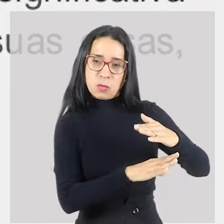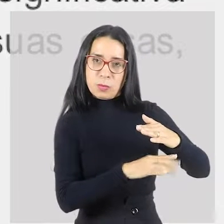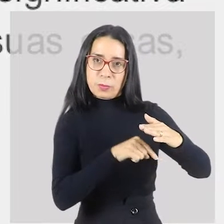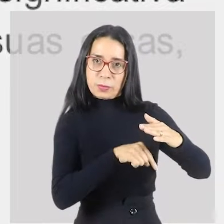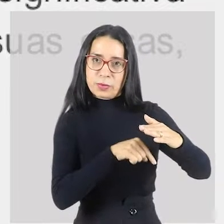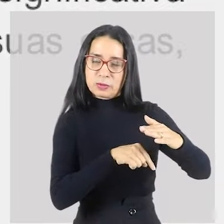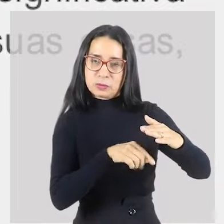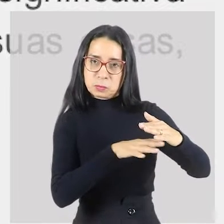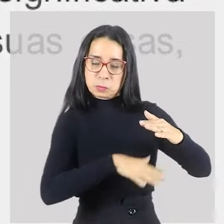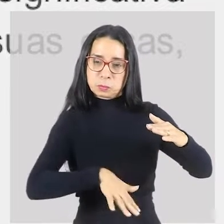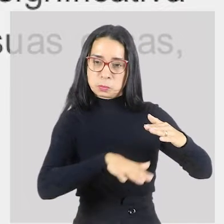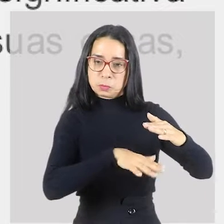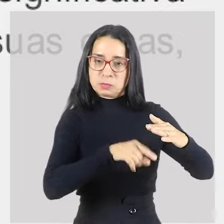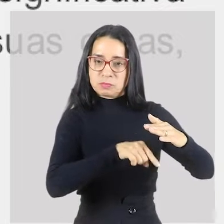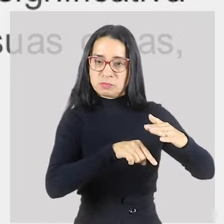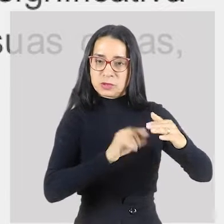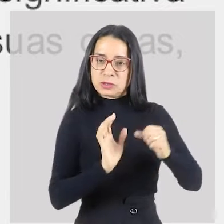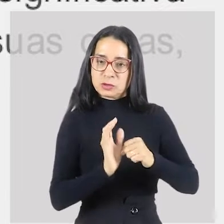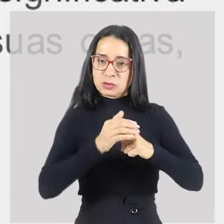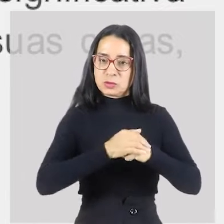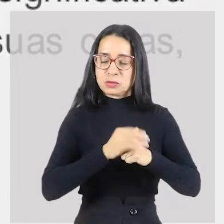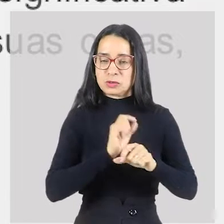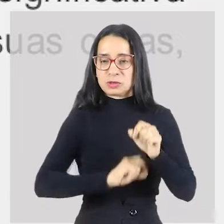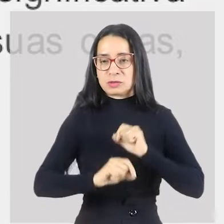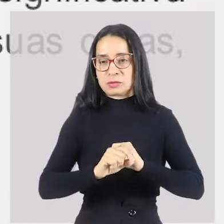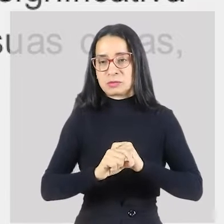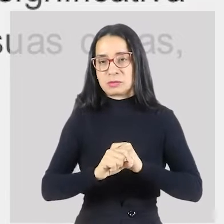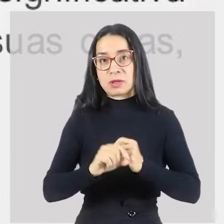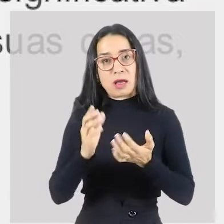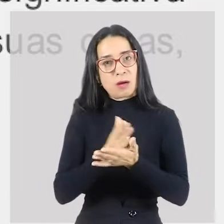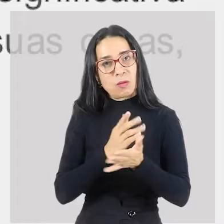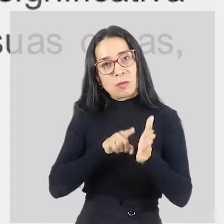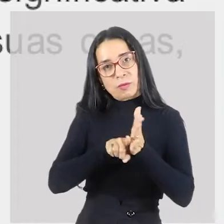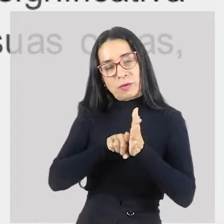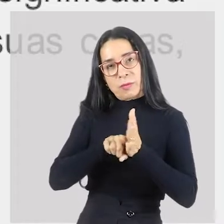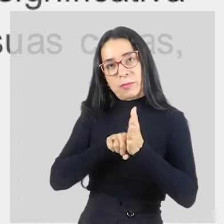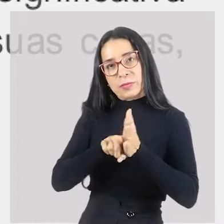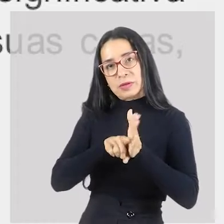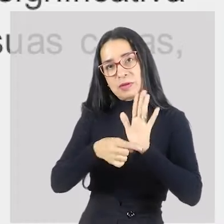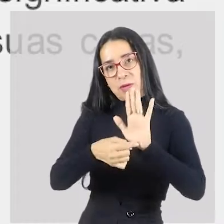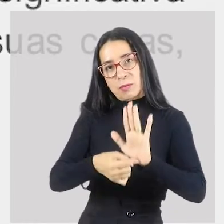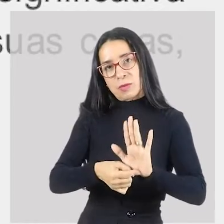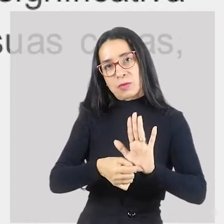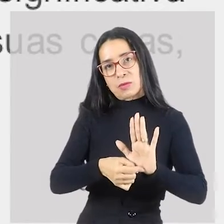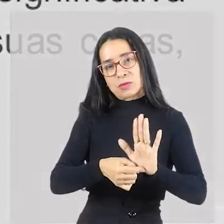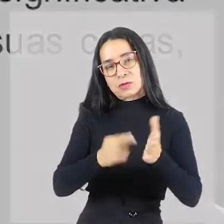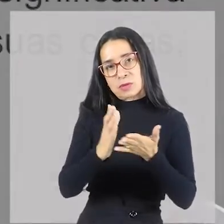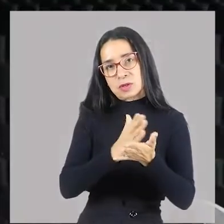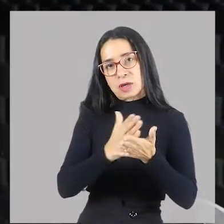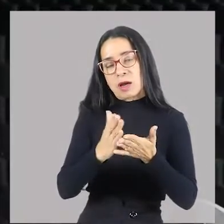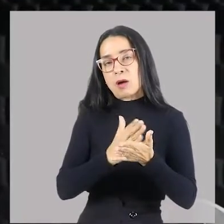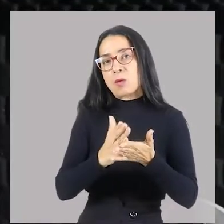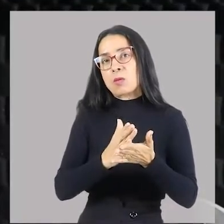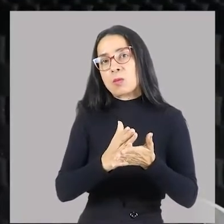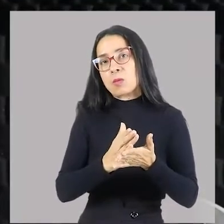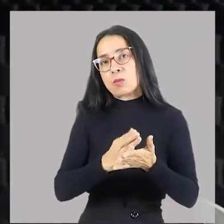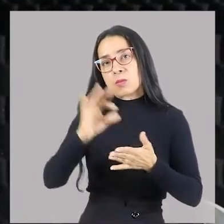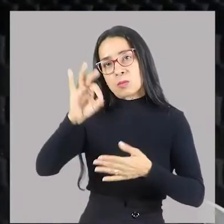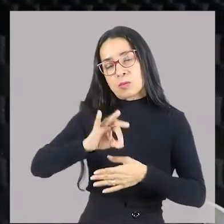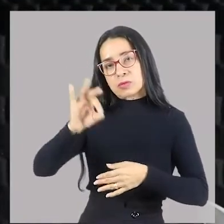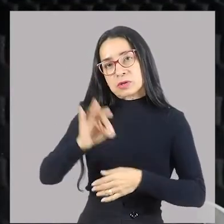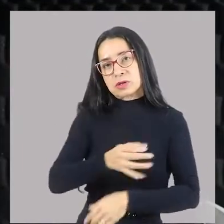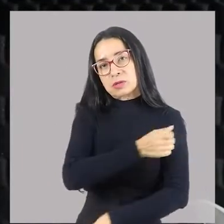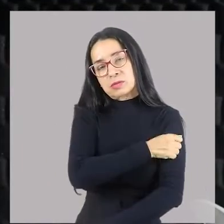tapetes. Diversos levantamentos realizados indicam que a parcela significativa de estudantes não